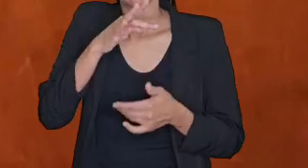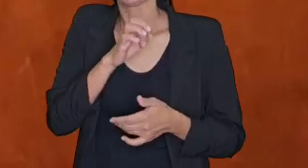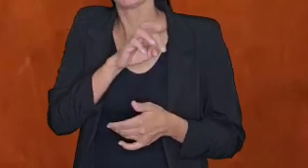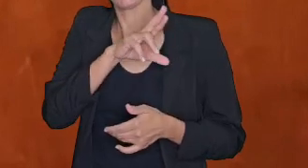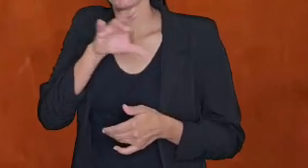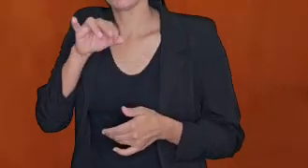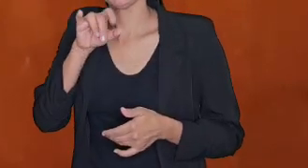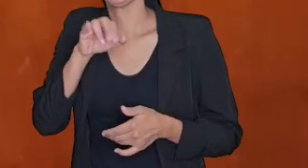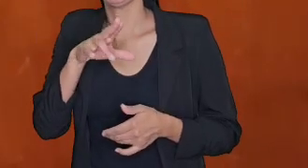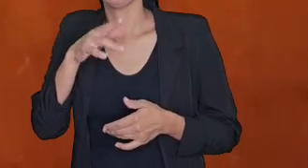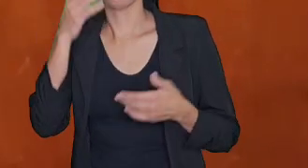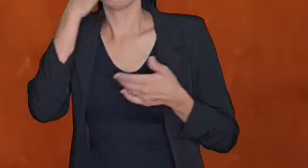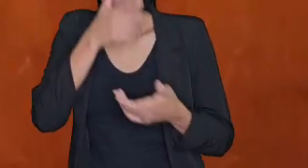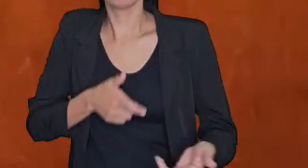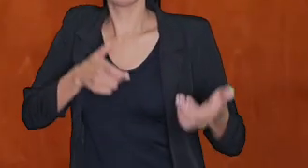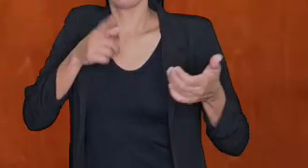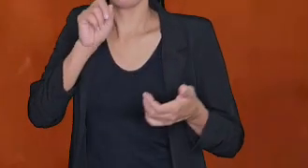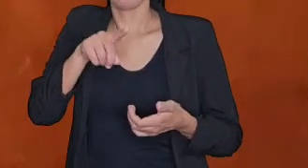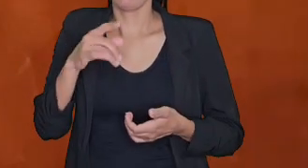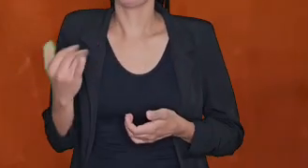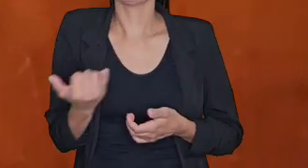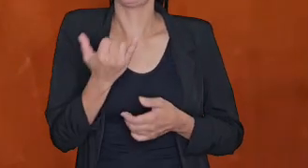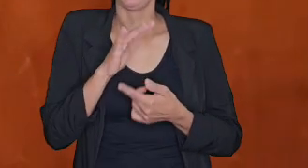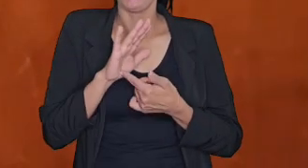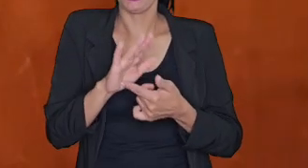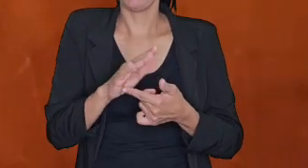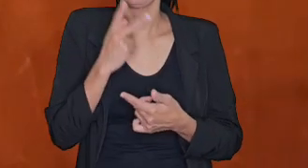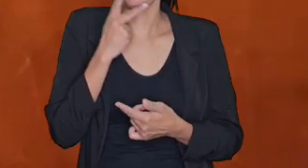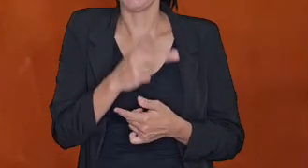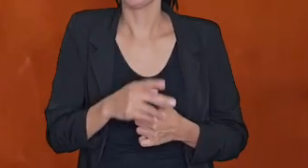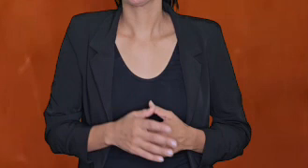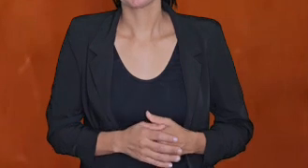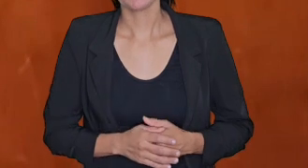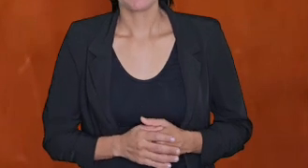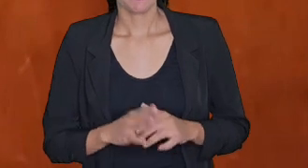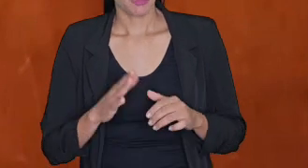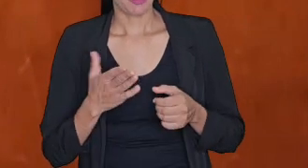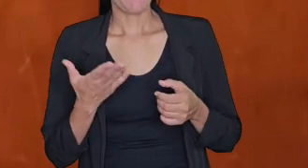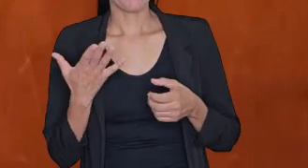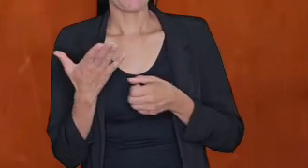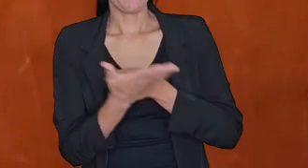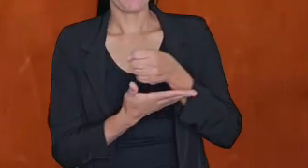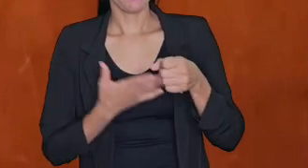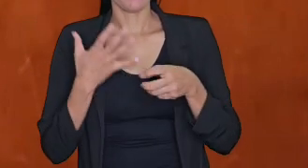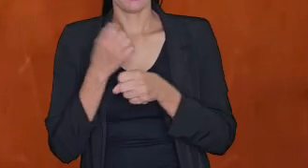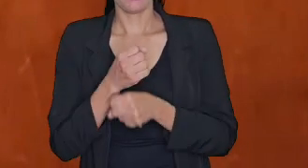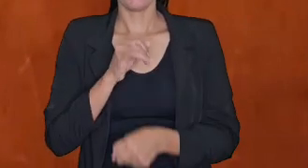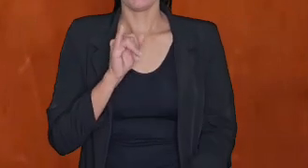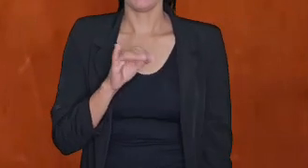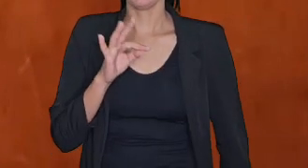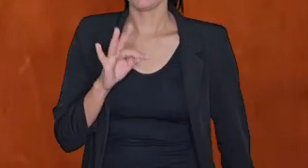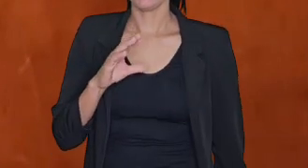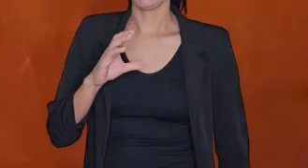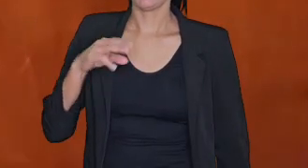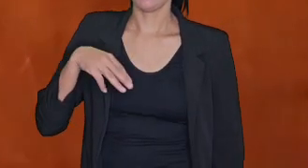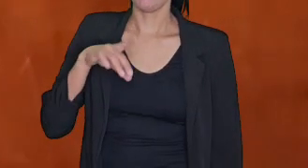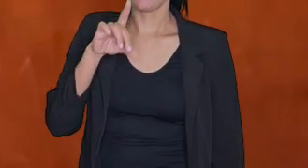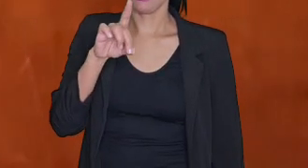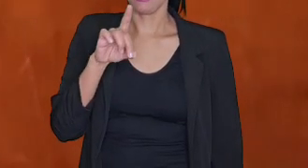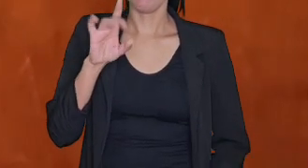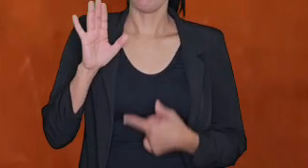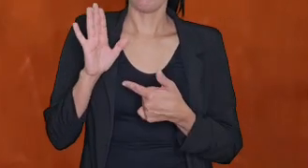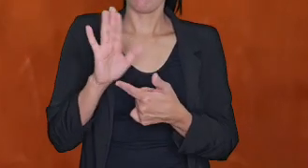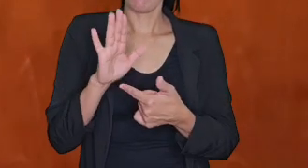financiamento do terrorismo. Isso é muito importante que a gente sempre enalteça e divulgue isso. Com relação à base